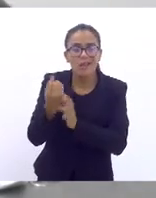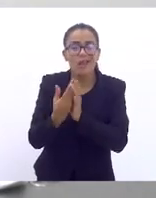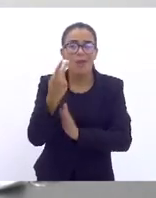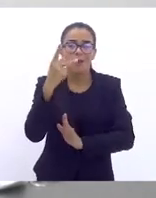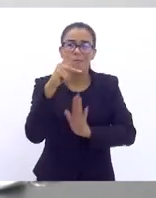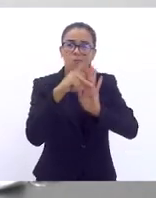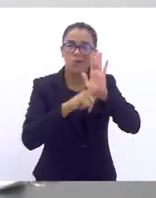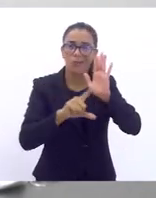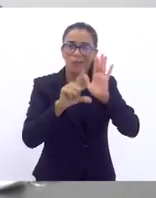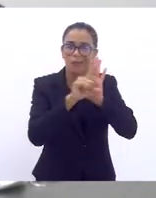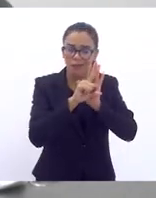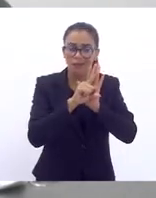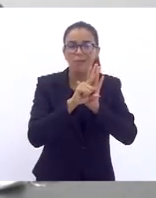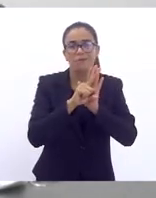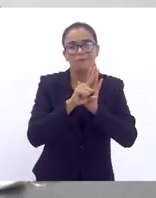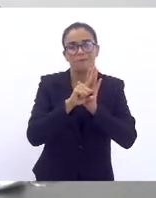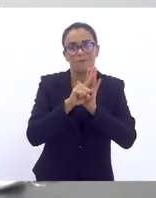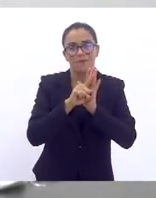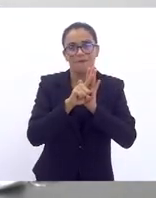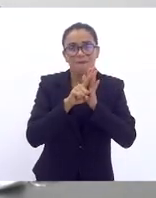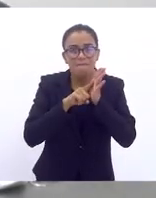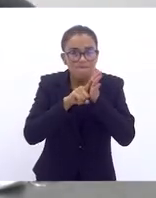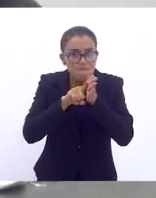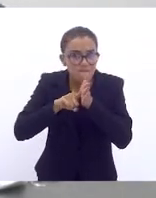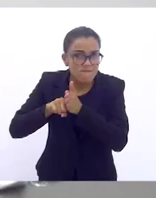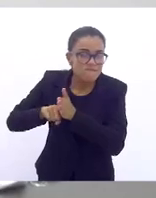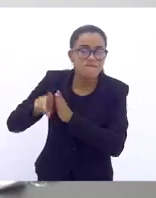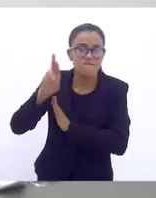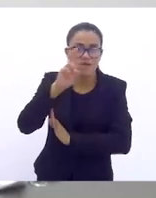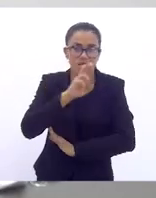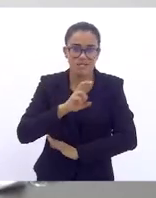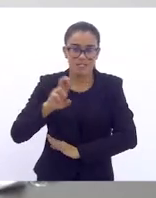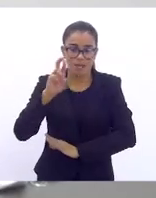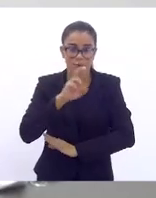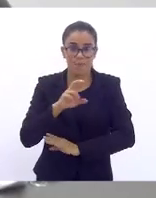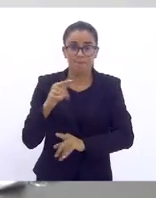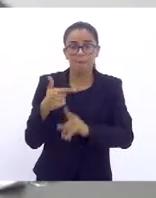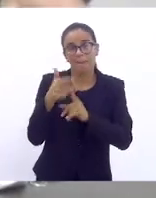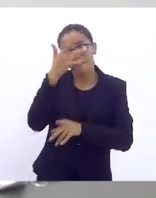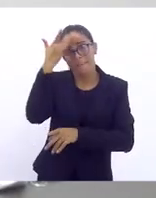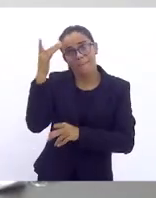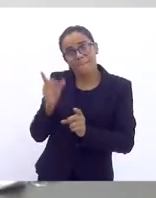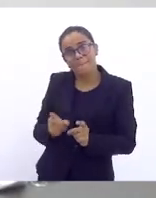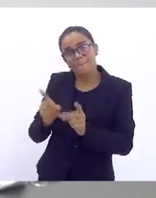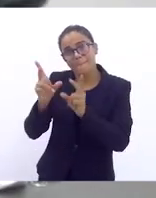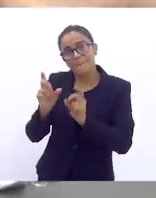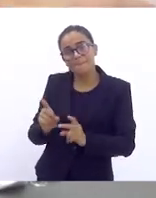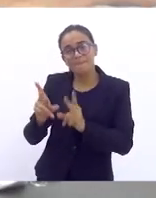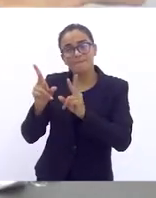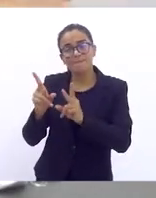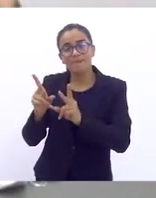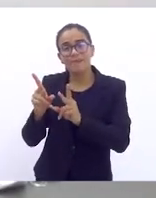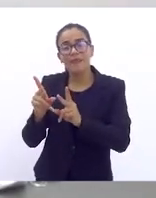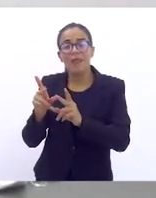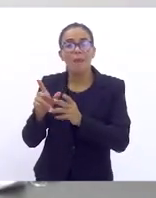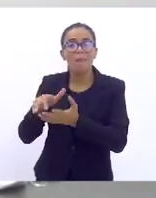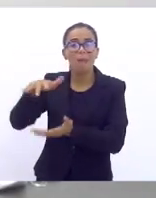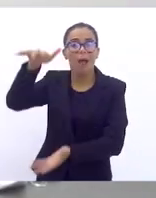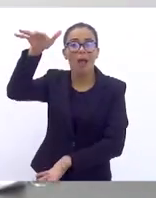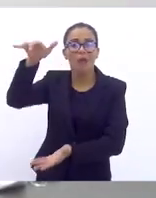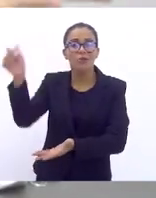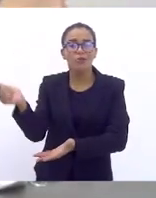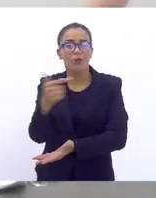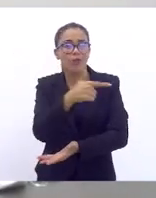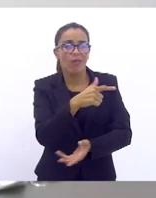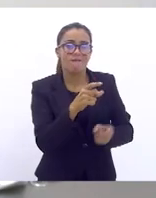fiscal porque os Atacadistas e não vai registras porque isso